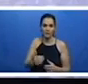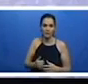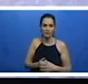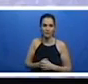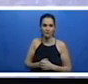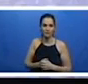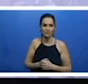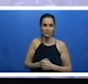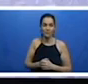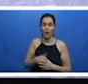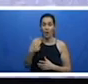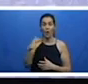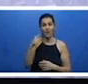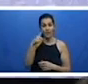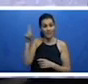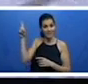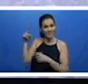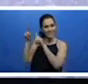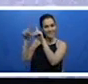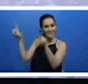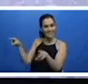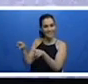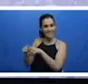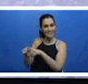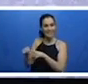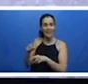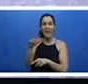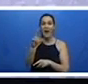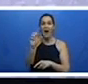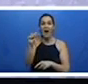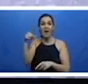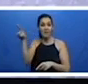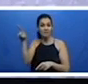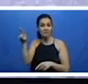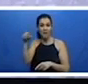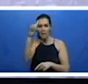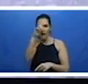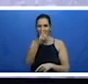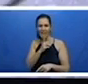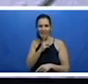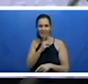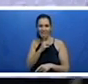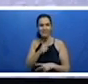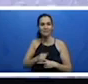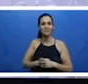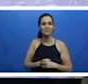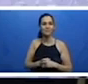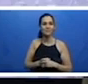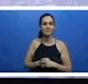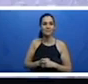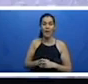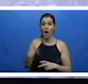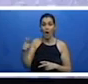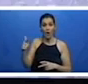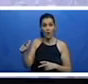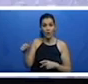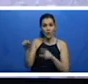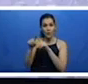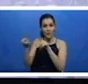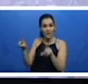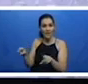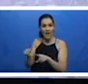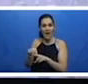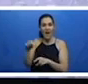Agora, exemplo de algumas rãs. Aqui, uma rã amarela. Essa rã aqui, uma rã muito especial, uma rã